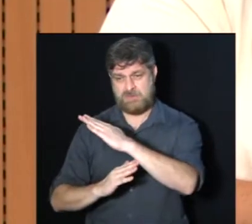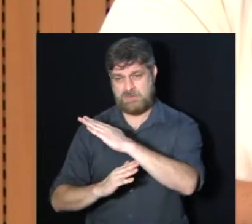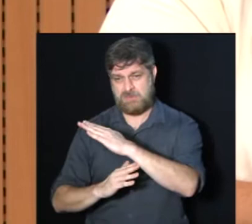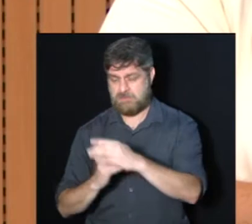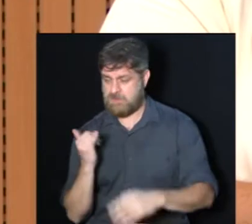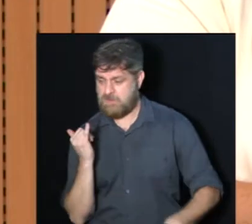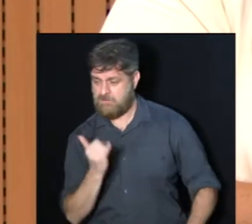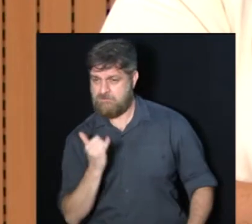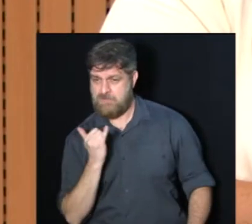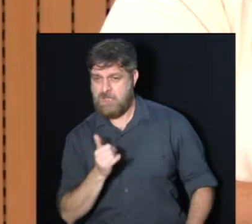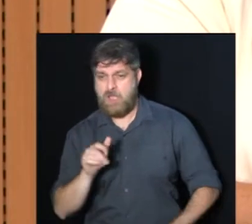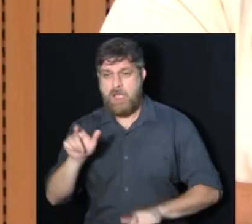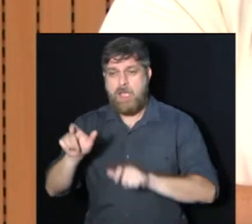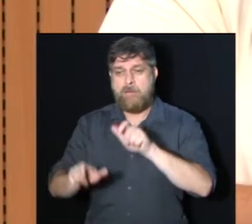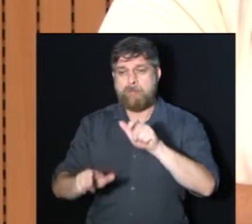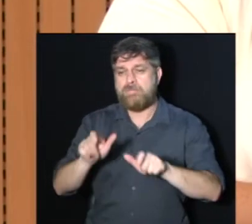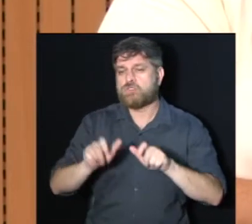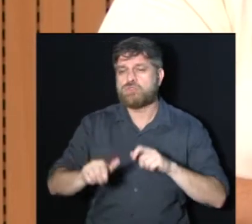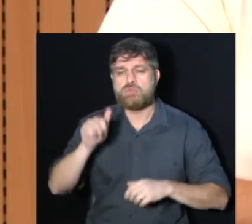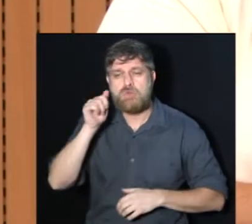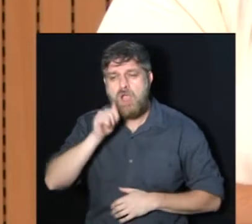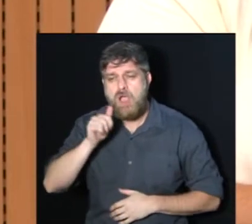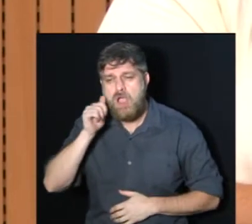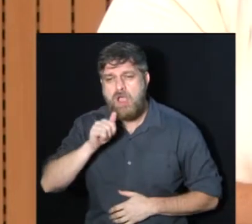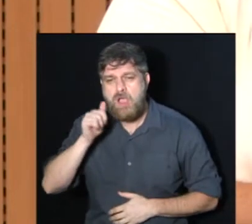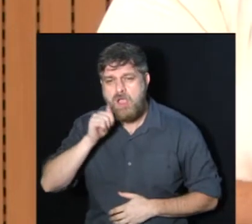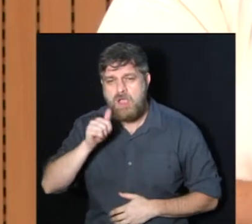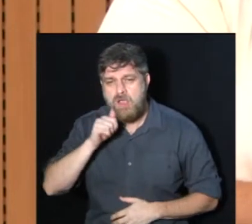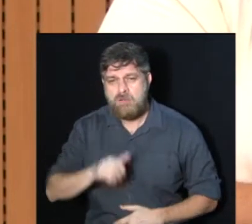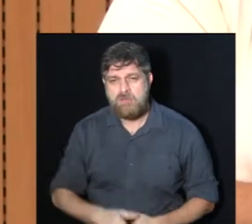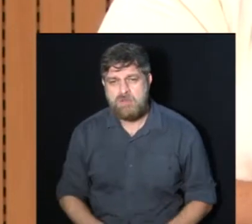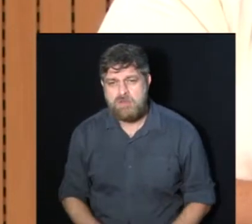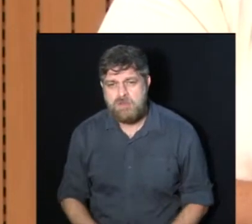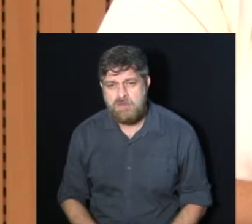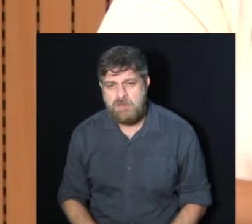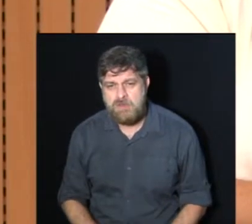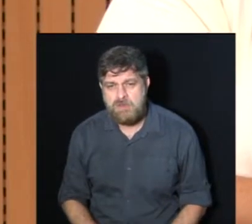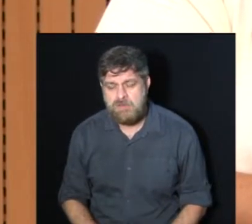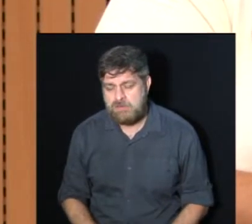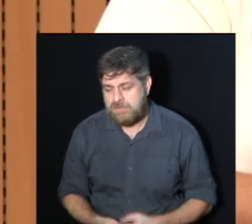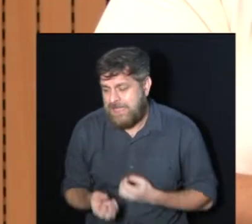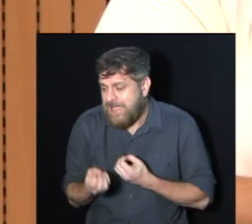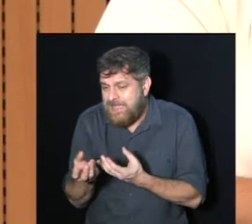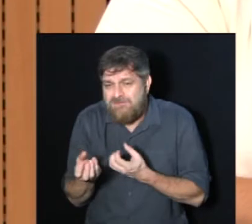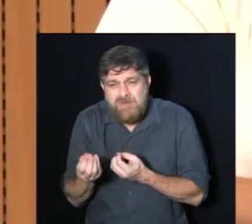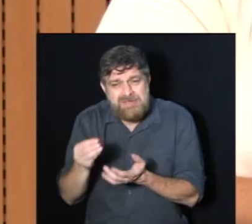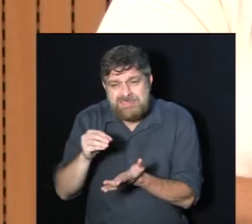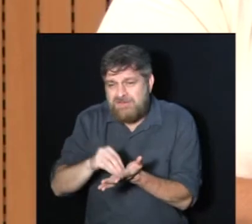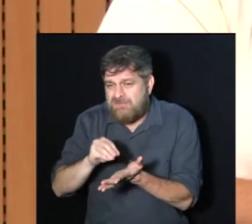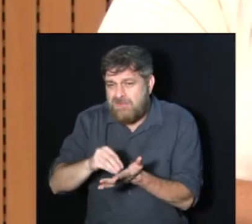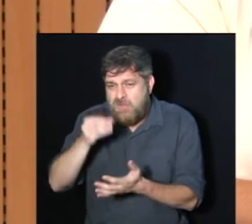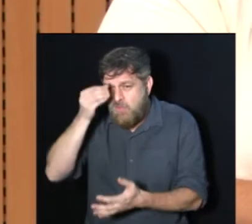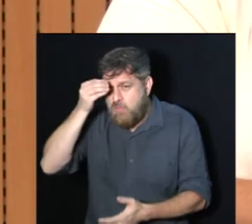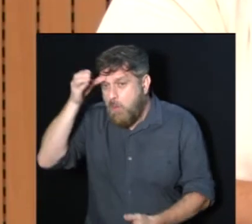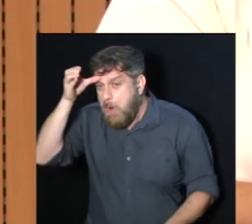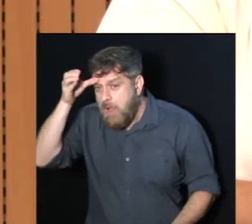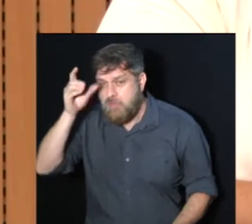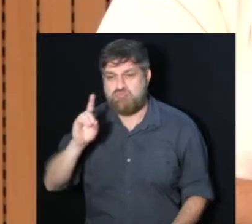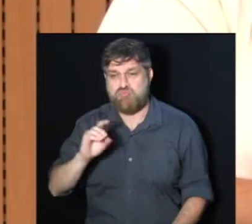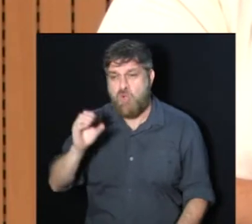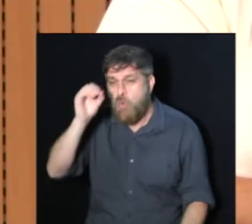de pessoas e de mulheres de pouca informação e de pouco conhecimento.